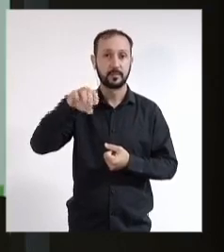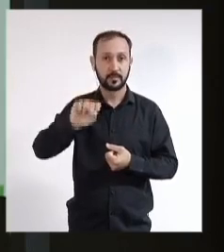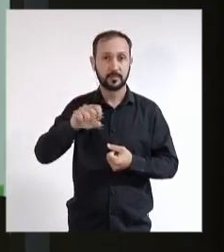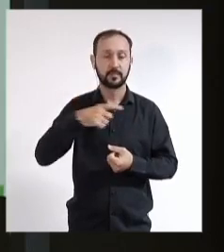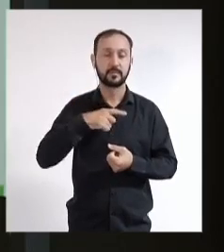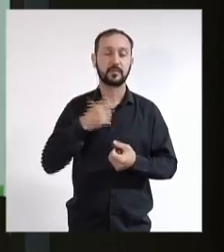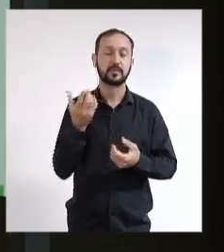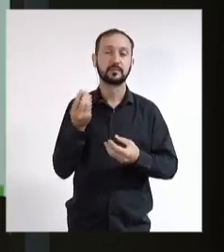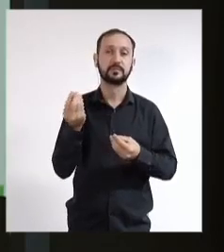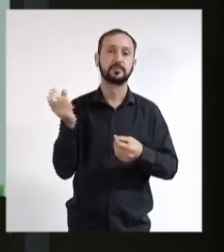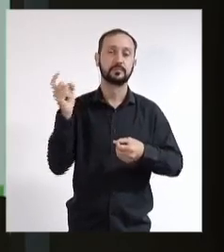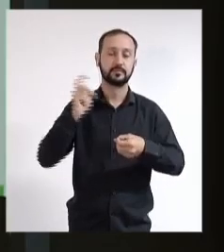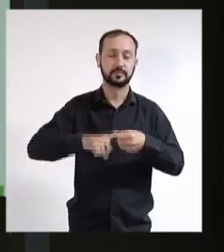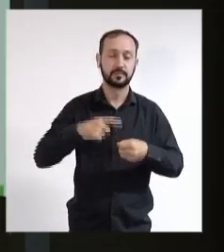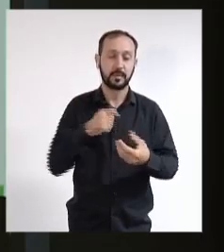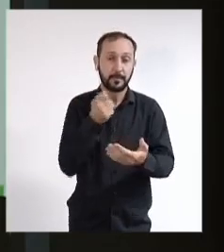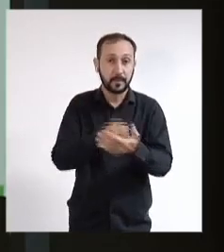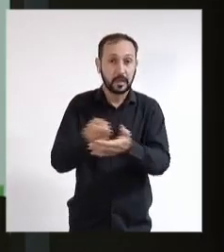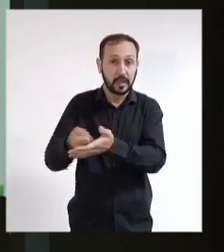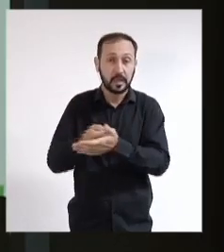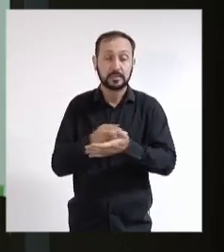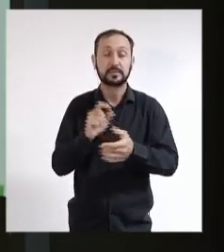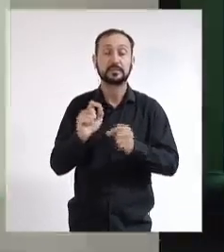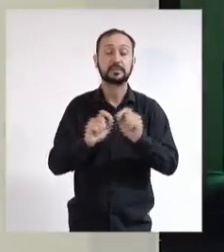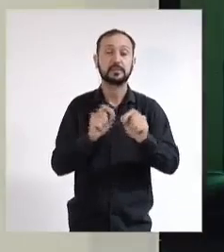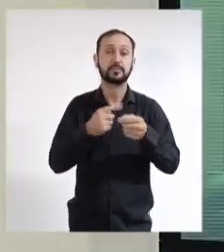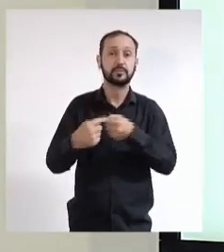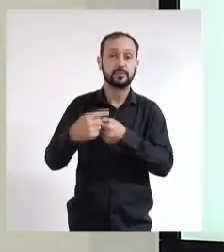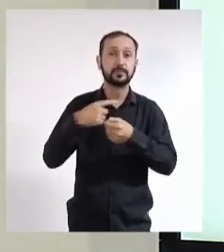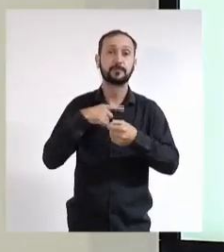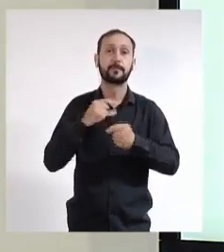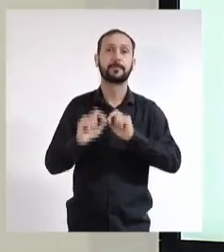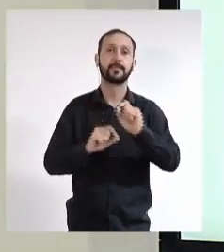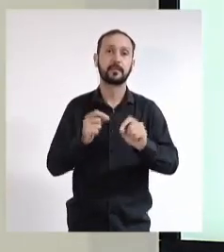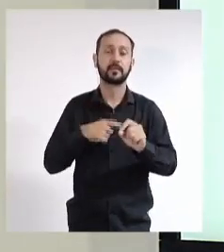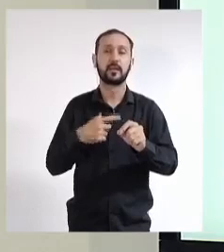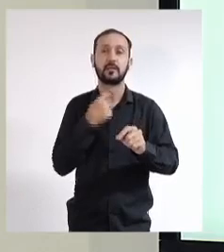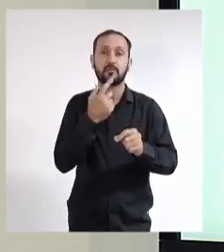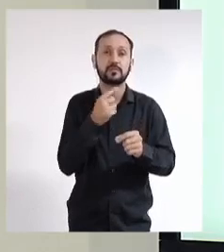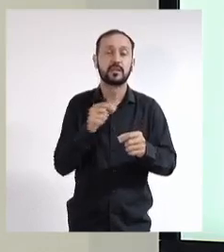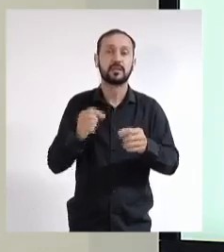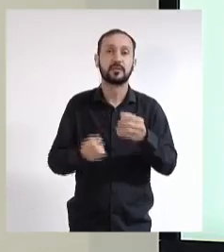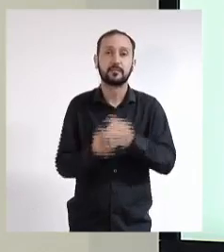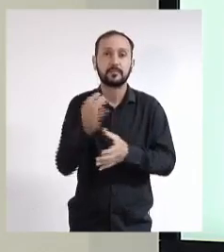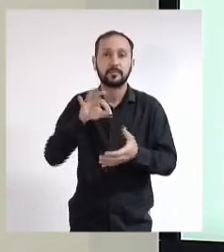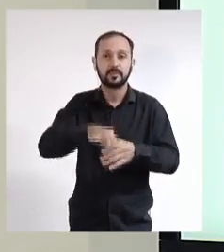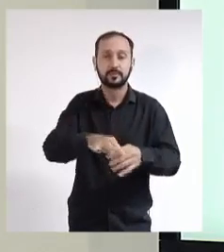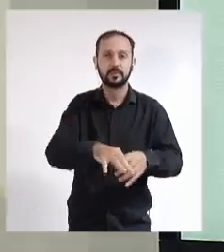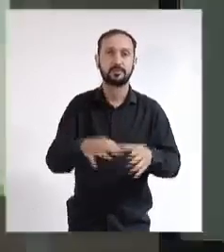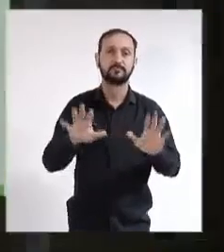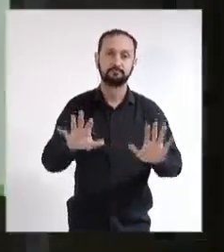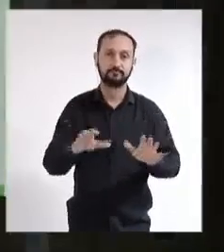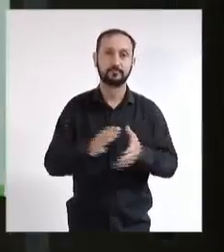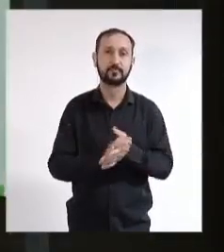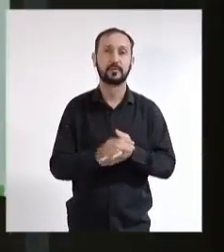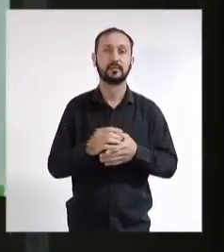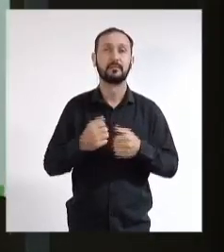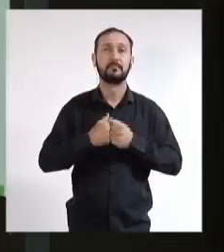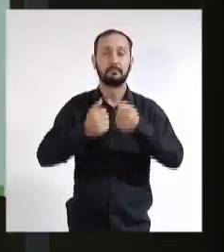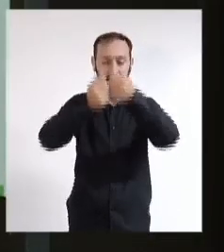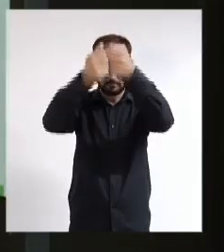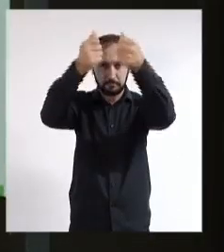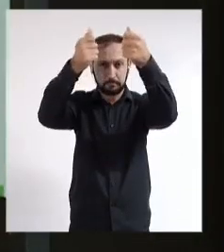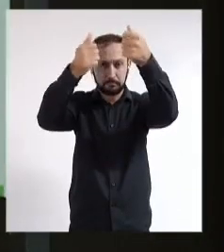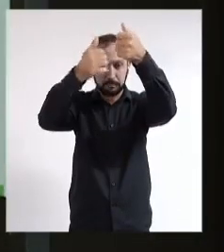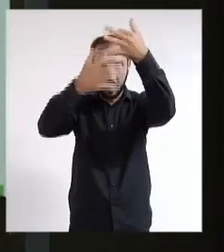municípios que têm áreas protegidas que travam um pouquinho a produção está a gente é muita coisa pra